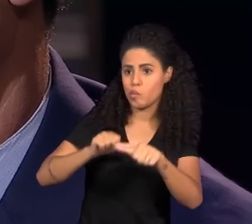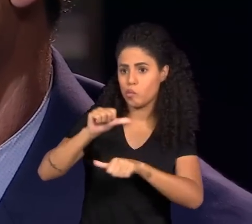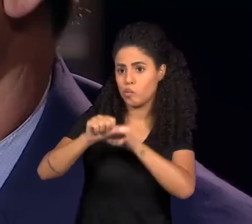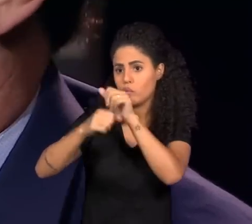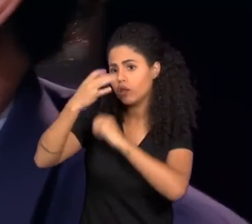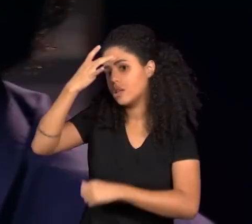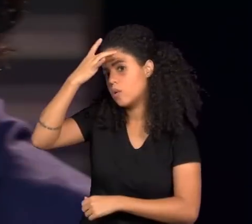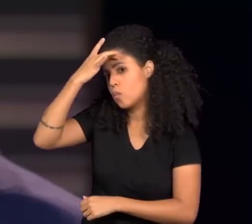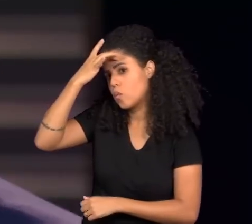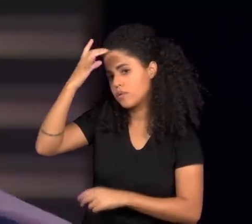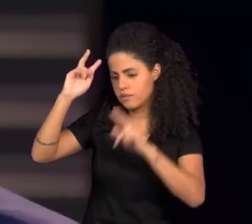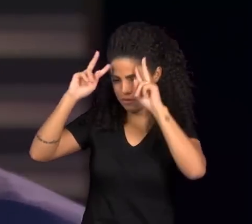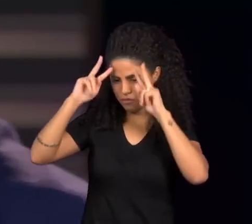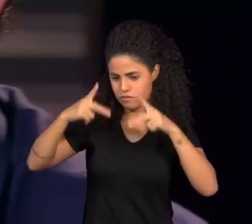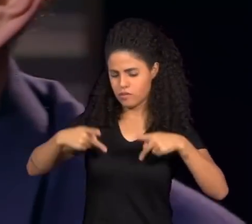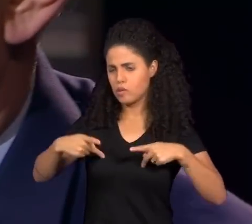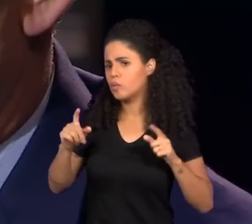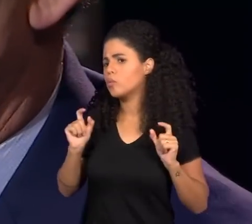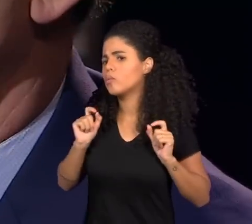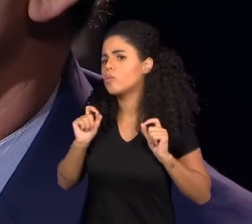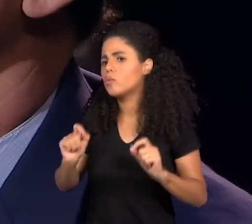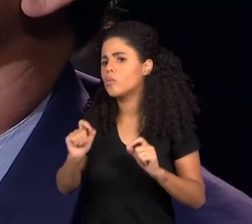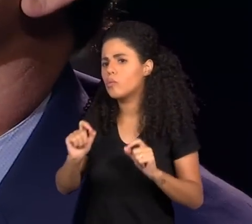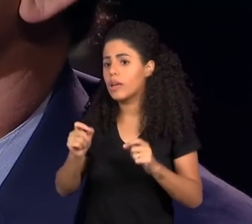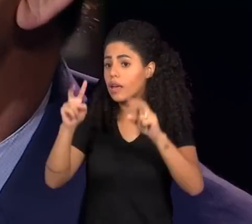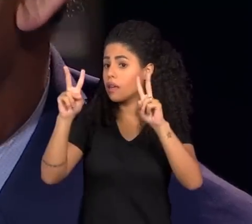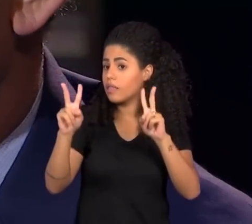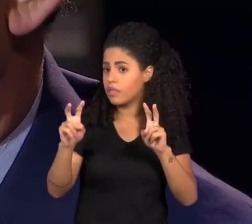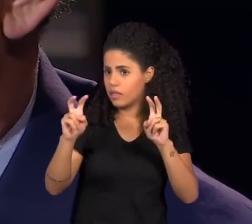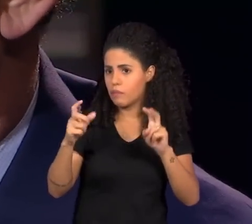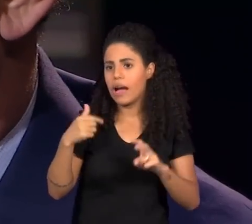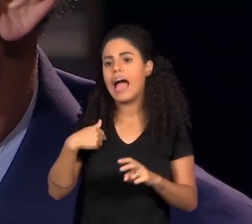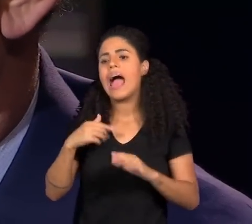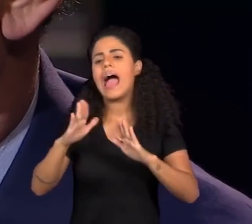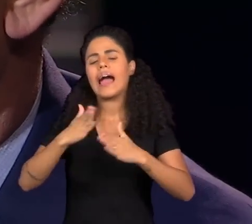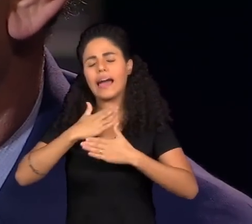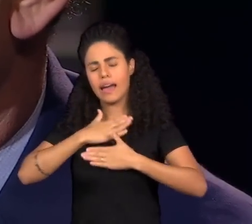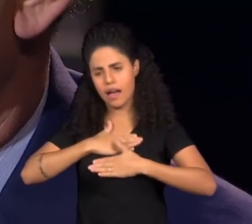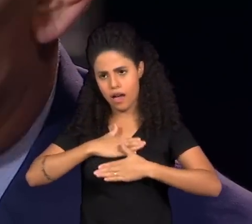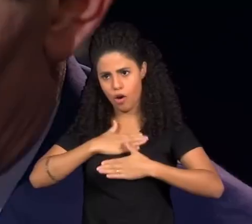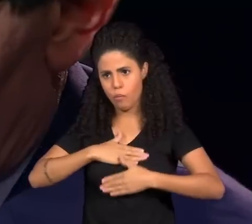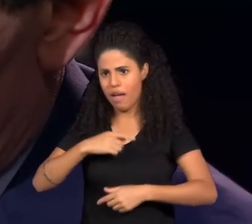humana. Não se falava, eu não estou defendendo, por favor.